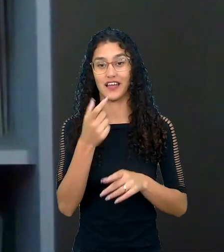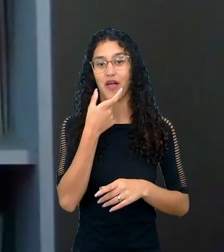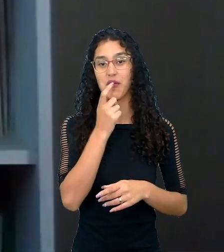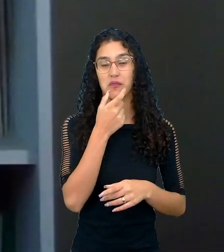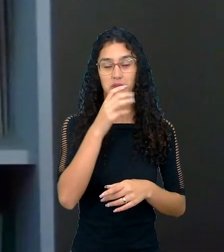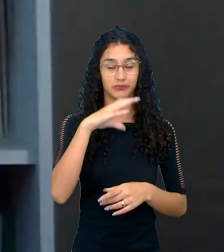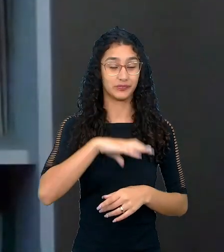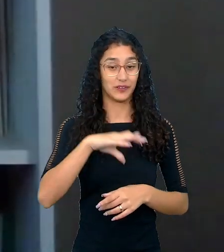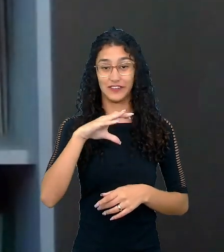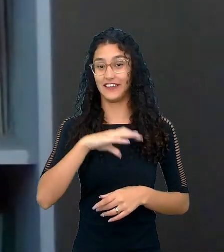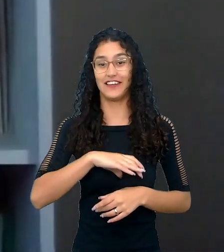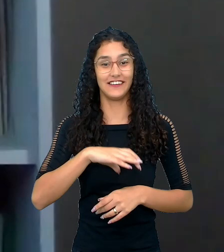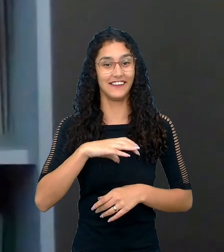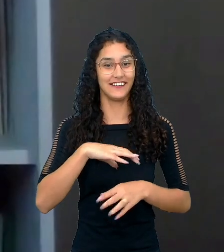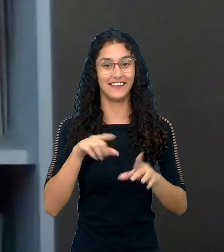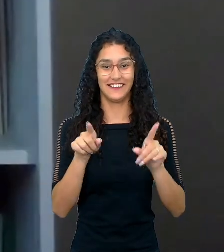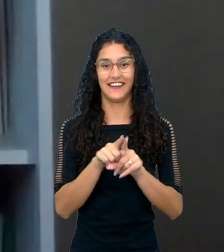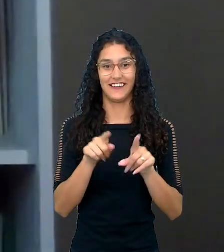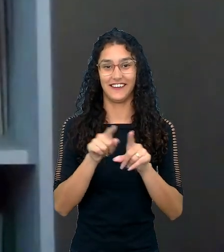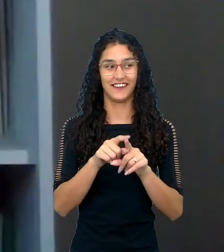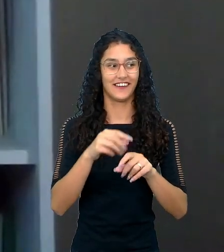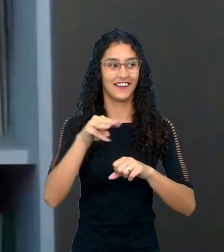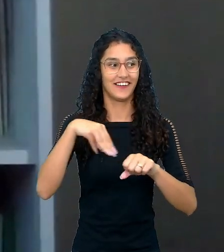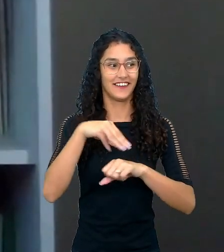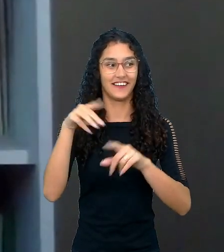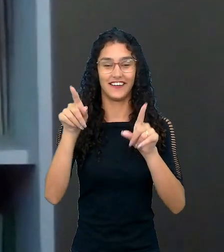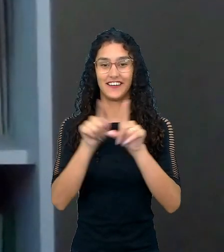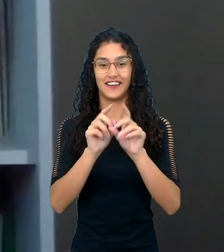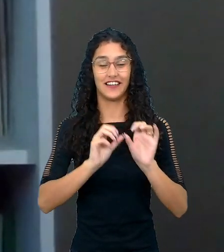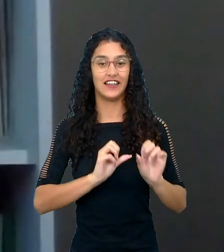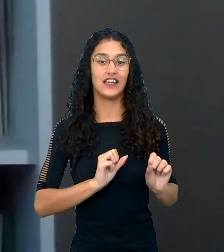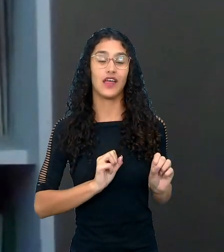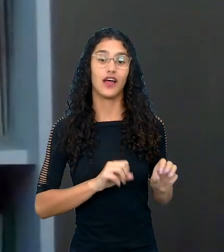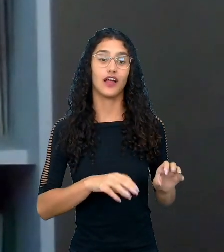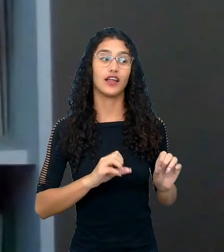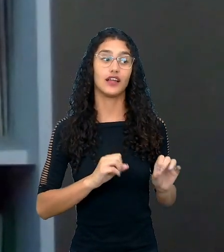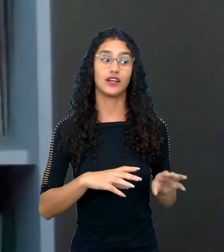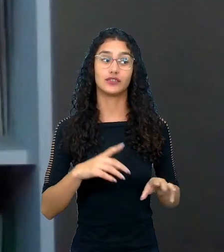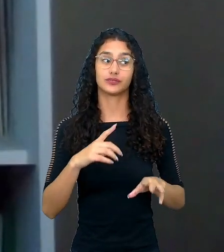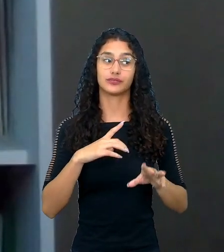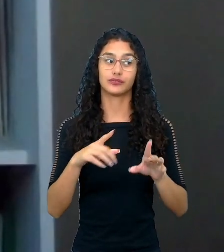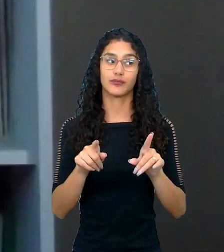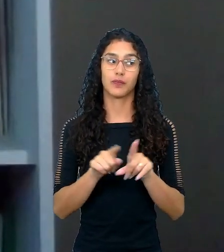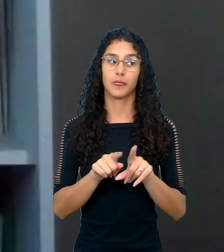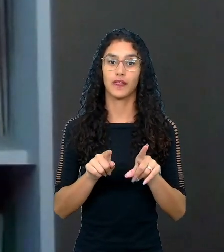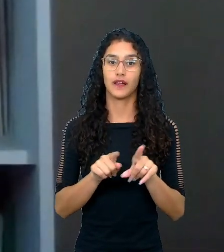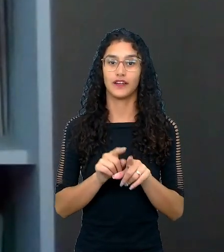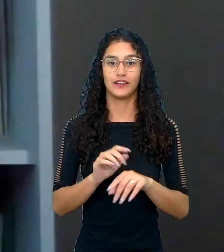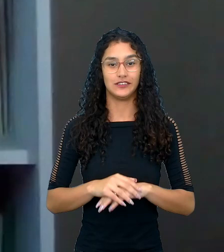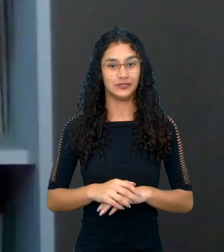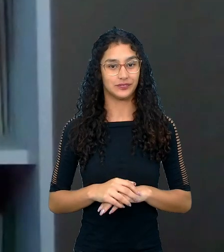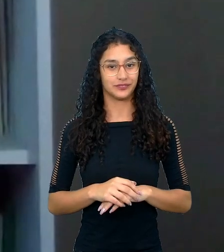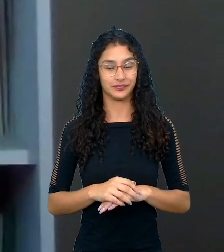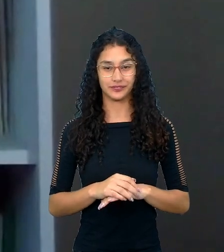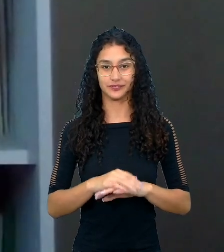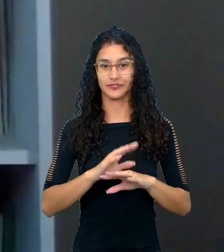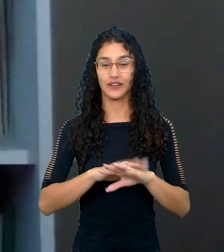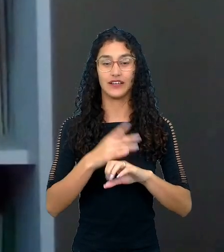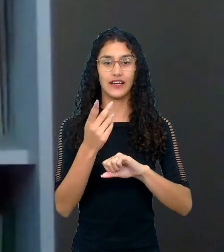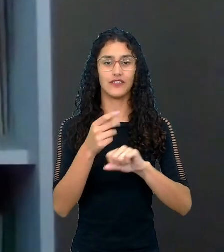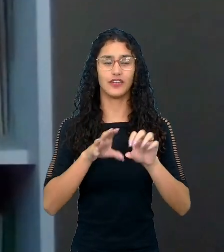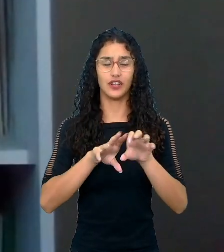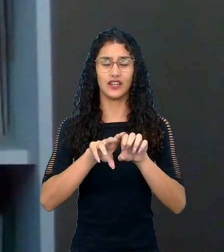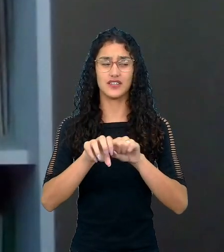portuguesa, mestrado também na educação, e a minha dissertação ela foi voltada à formação